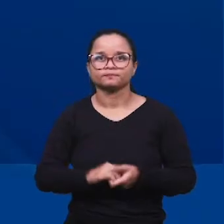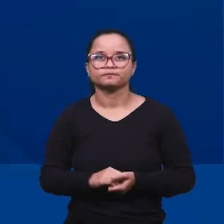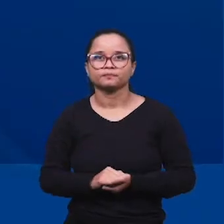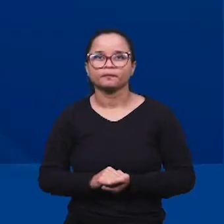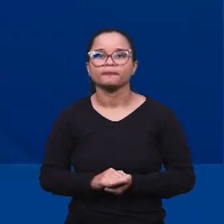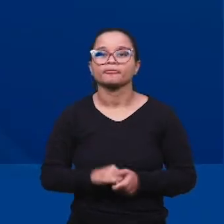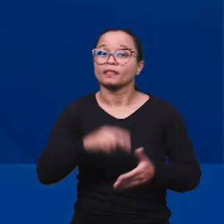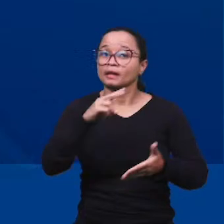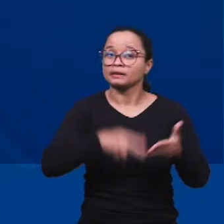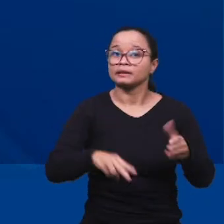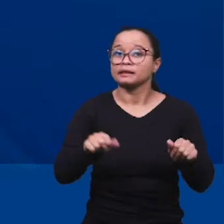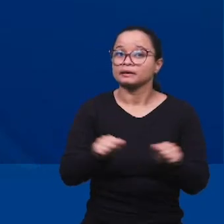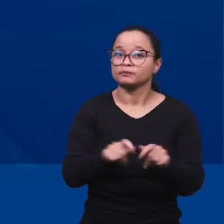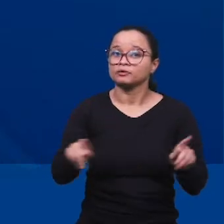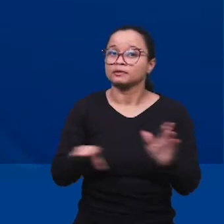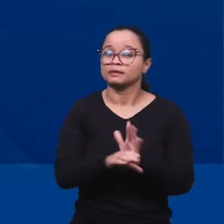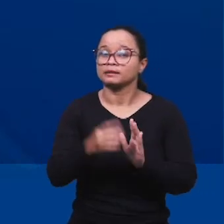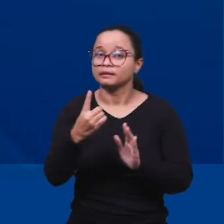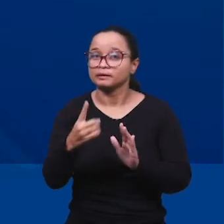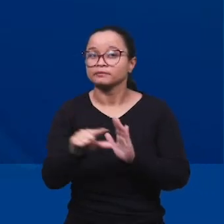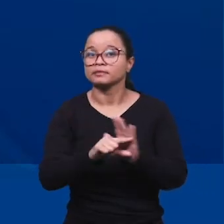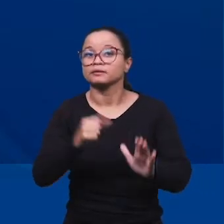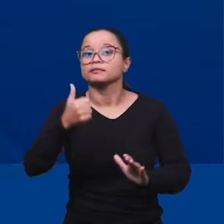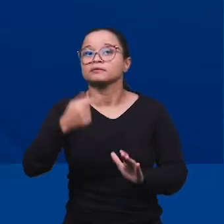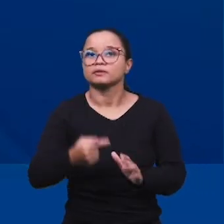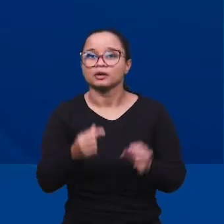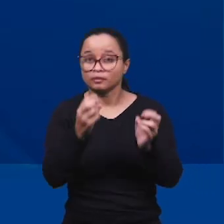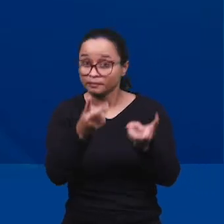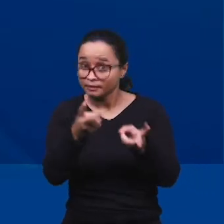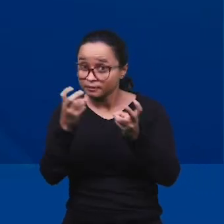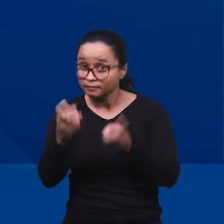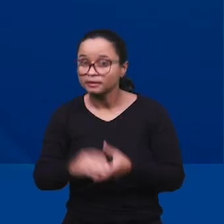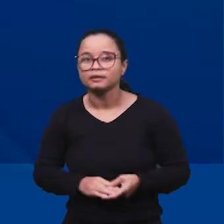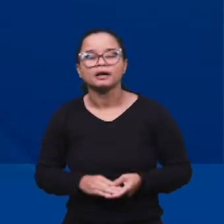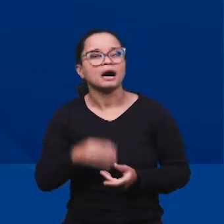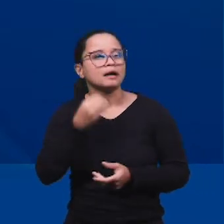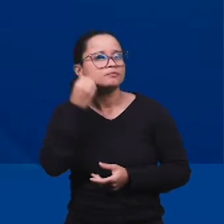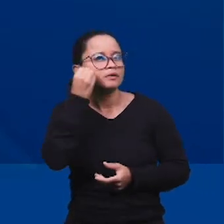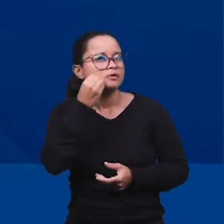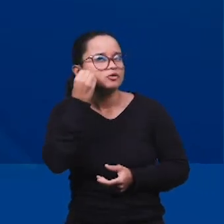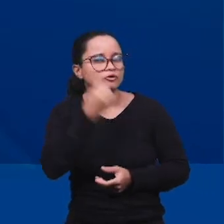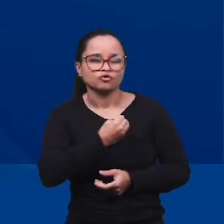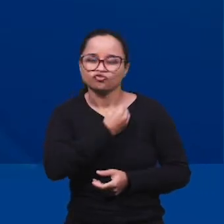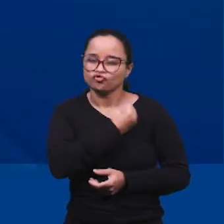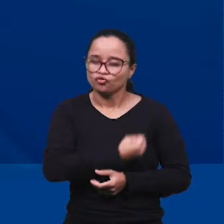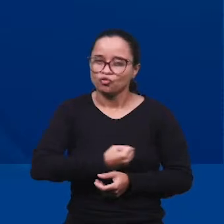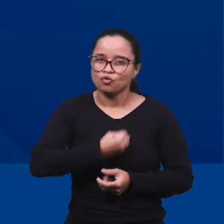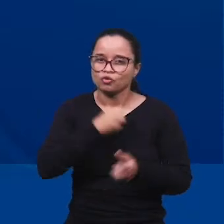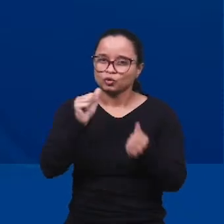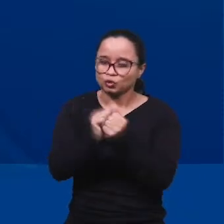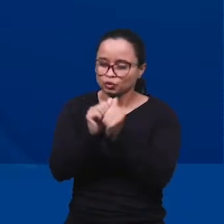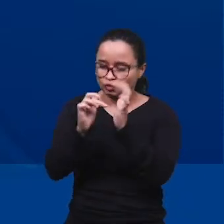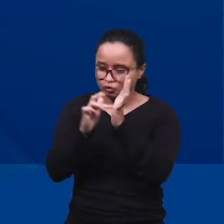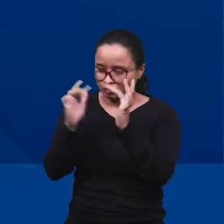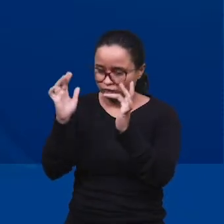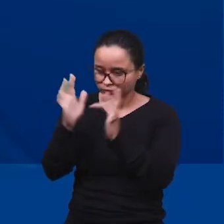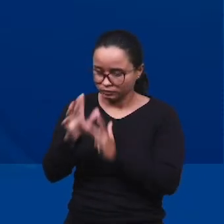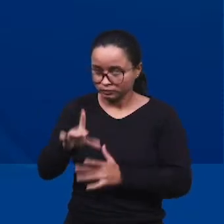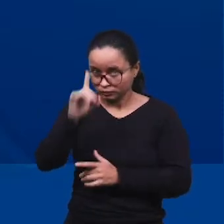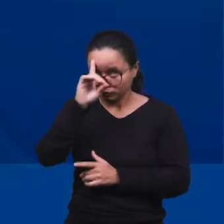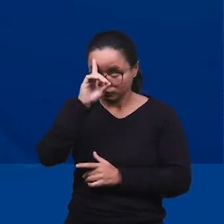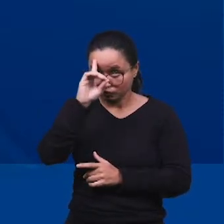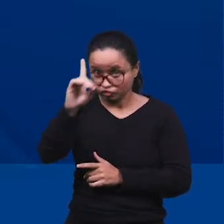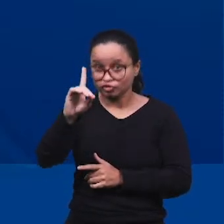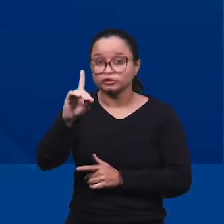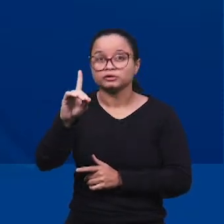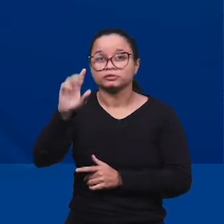Lendo Apocalipse, capítulo 1, verso 17, identifique a experiência que João teve com Jesus no dia do